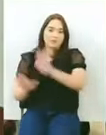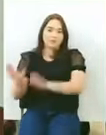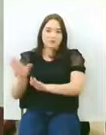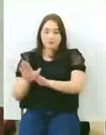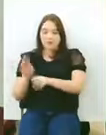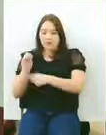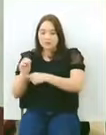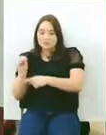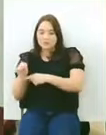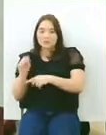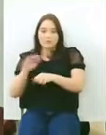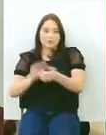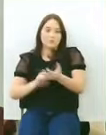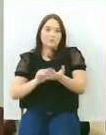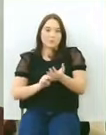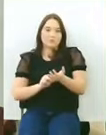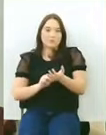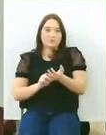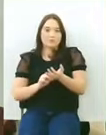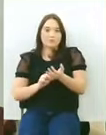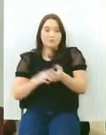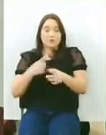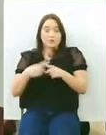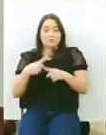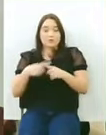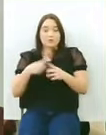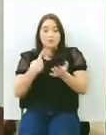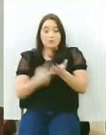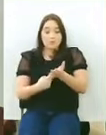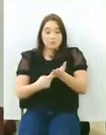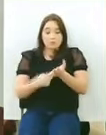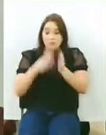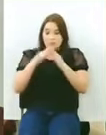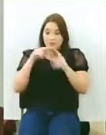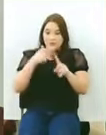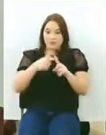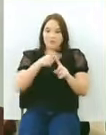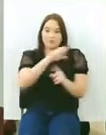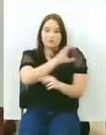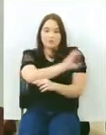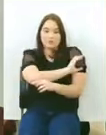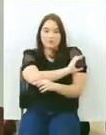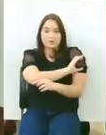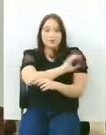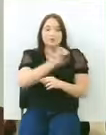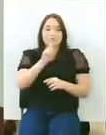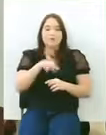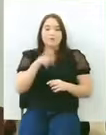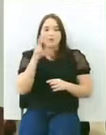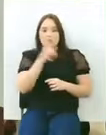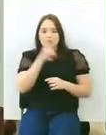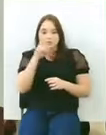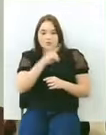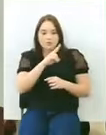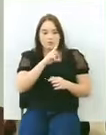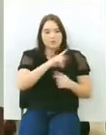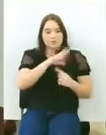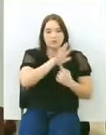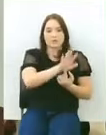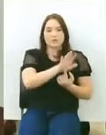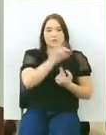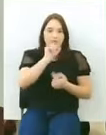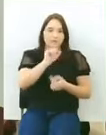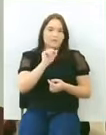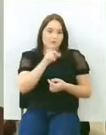Meus irmãos, o compromisso da igreja, o compromisso do conselho, é socorrer quem precisa.